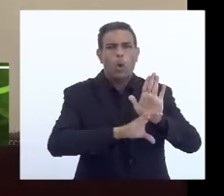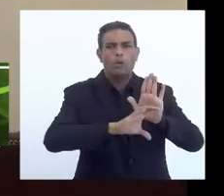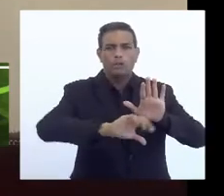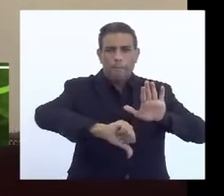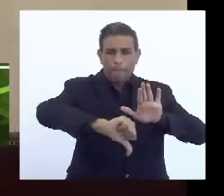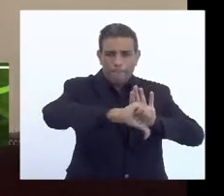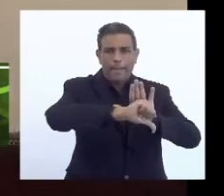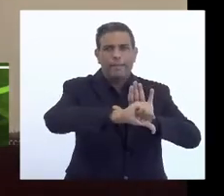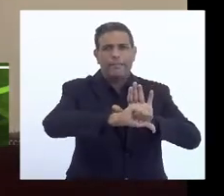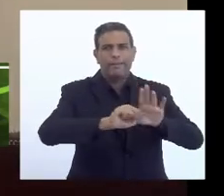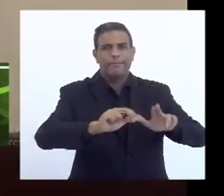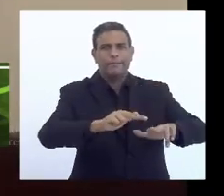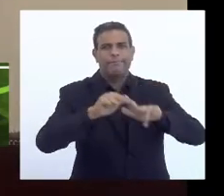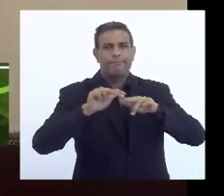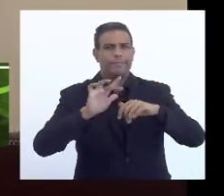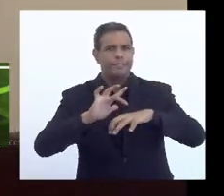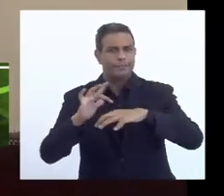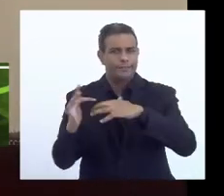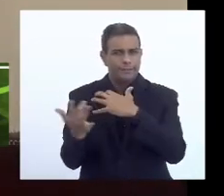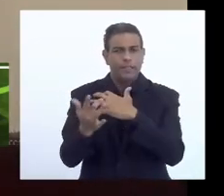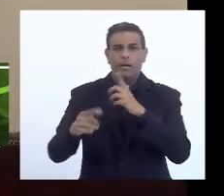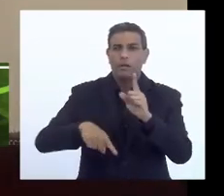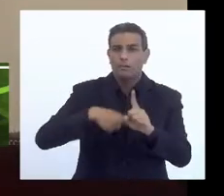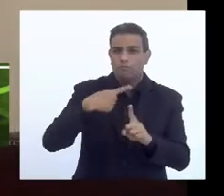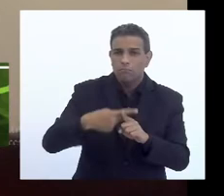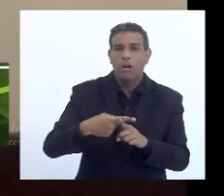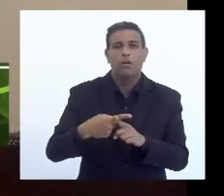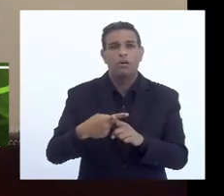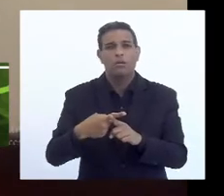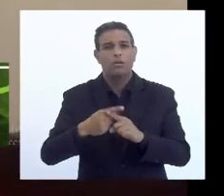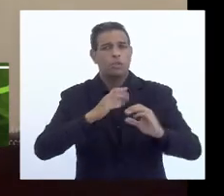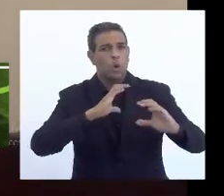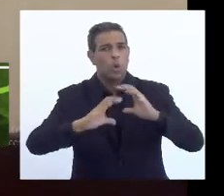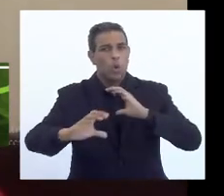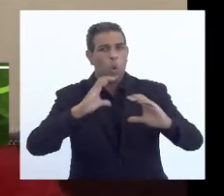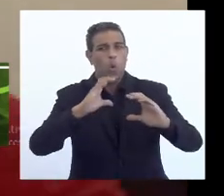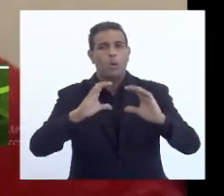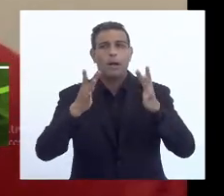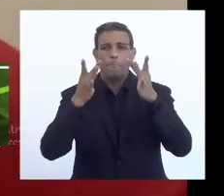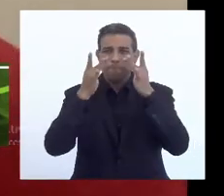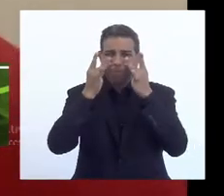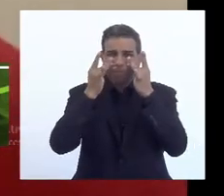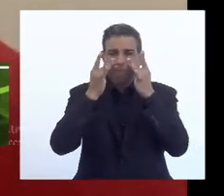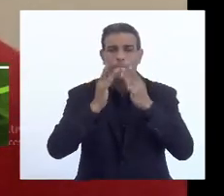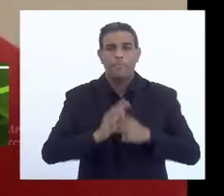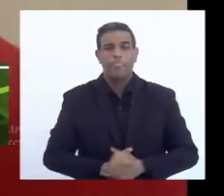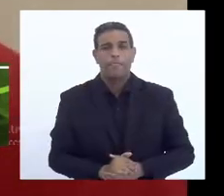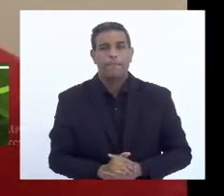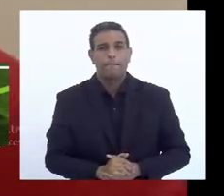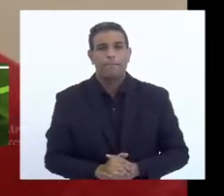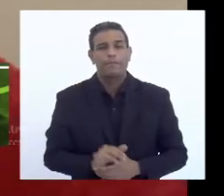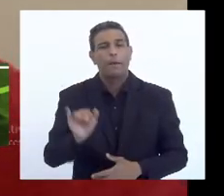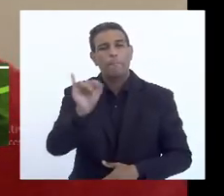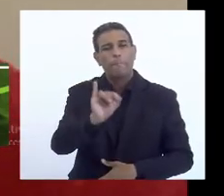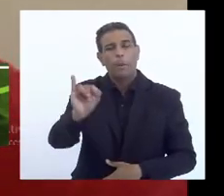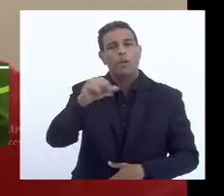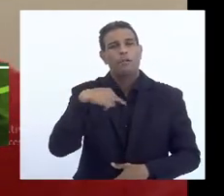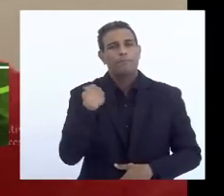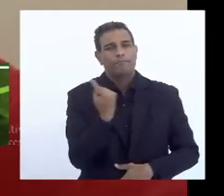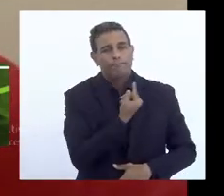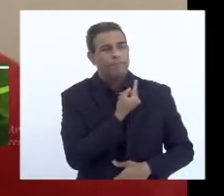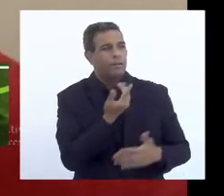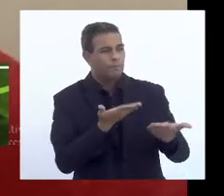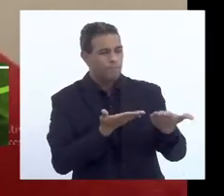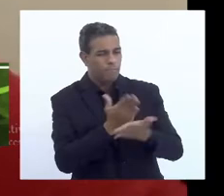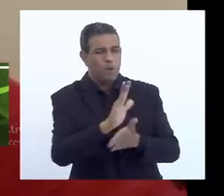crimes cibernéticos e a comunicação ao vivo. Então, é muito importante que a gente tenha